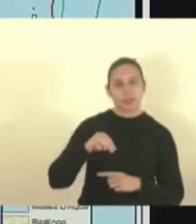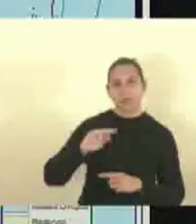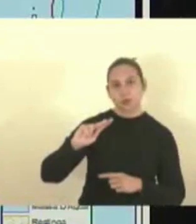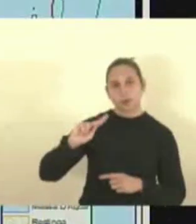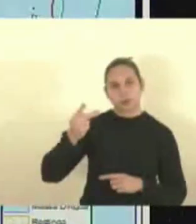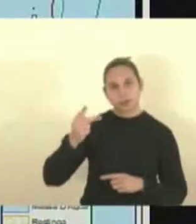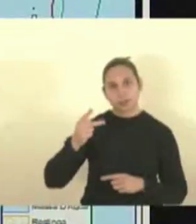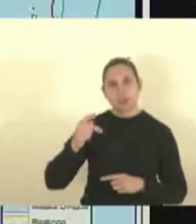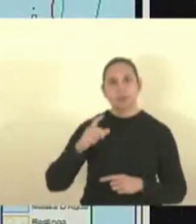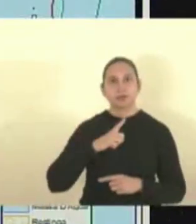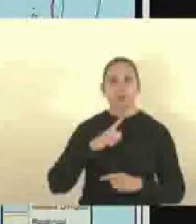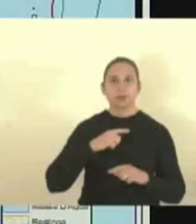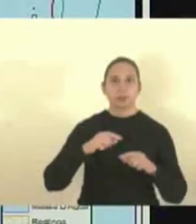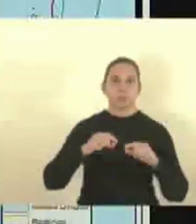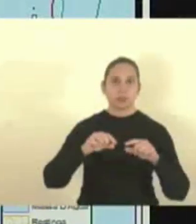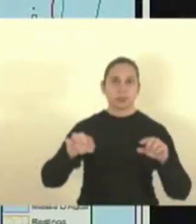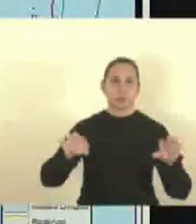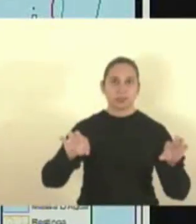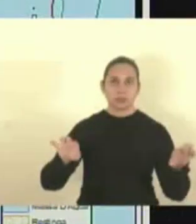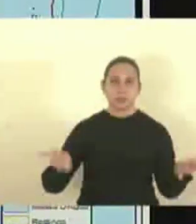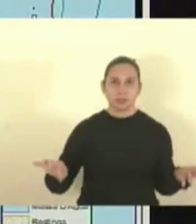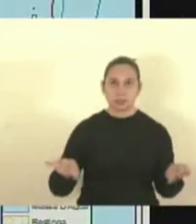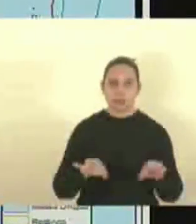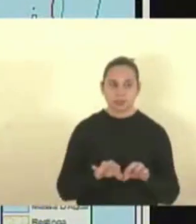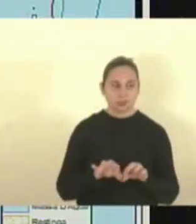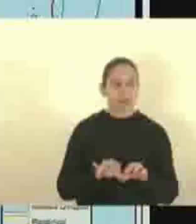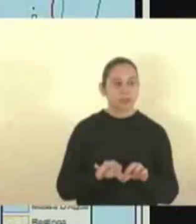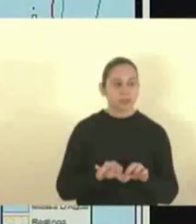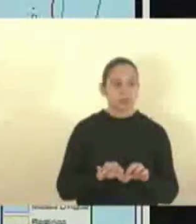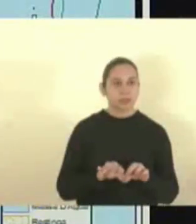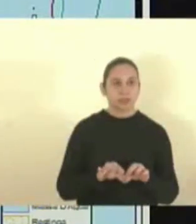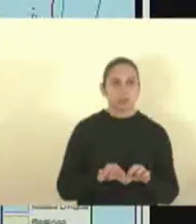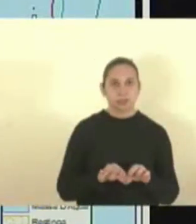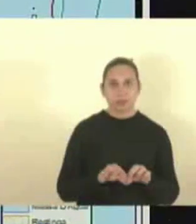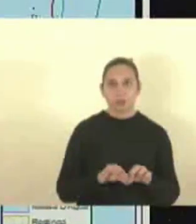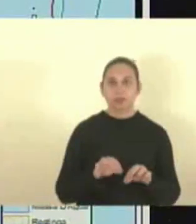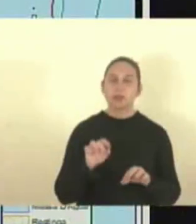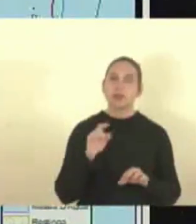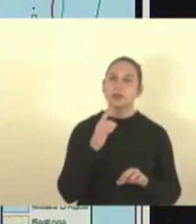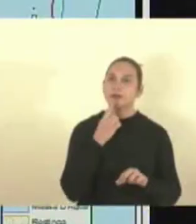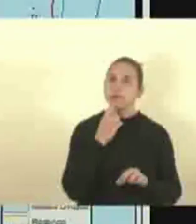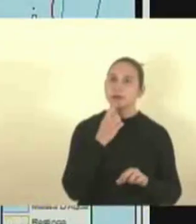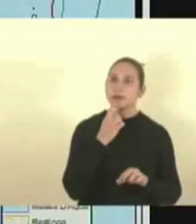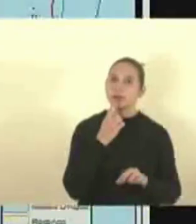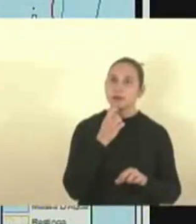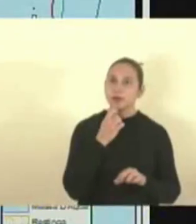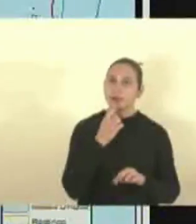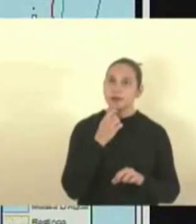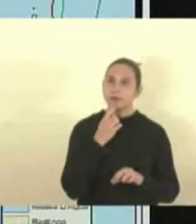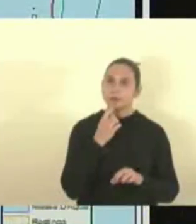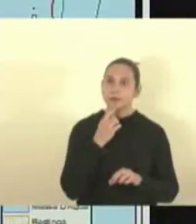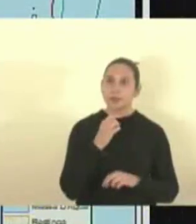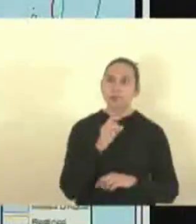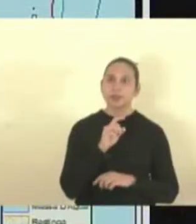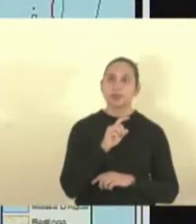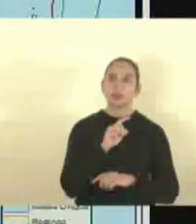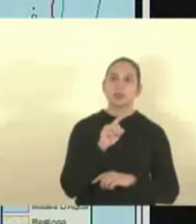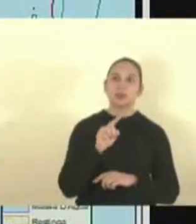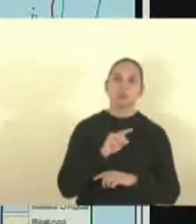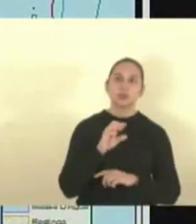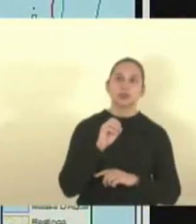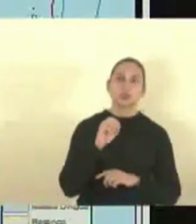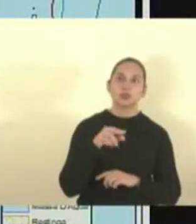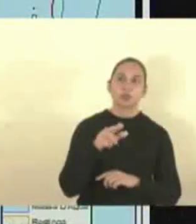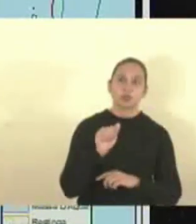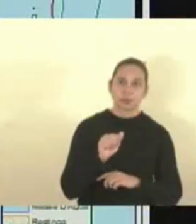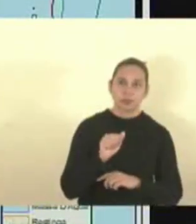zona de amortecimento aí de 229 km². Zona de amortecimento em vermelho, né? A APA está interna, a zona de amortecimento,